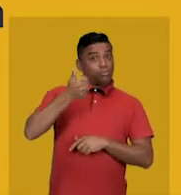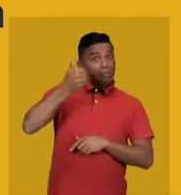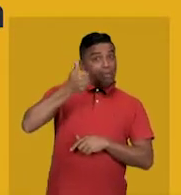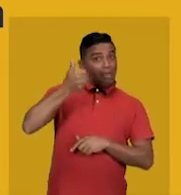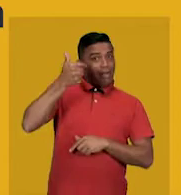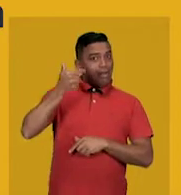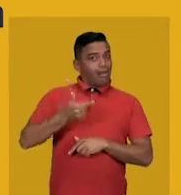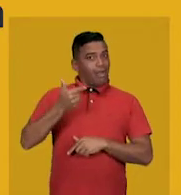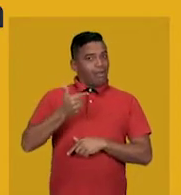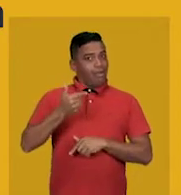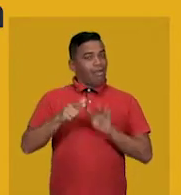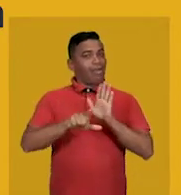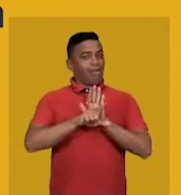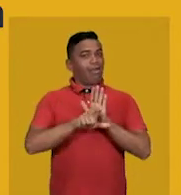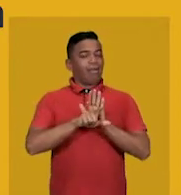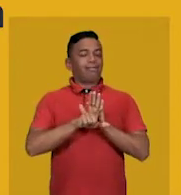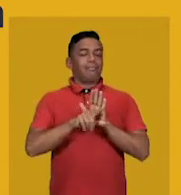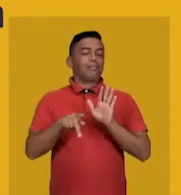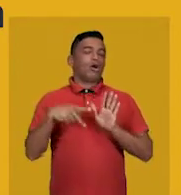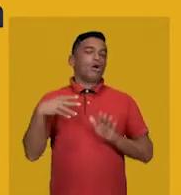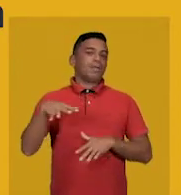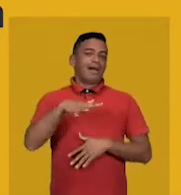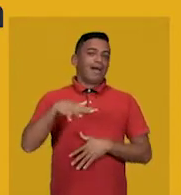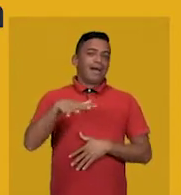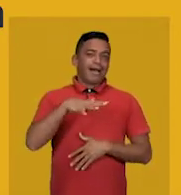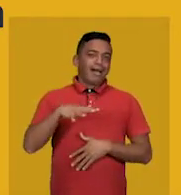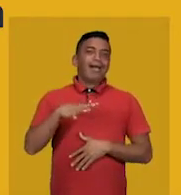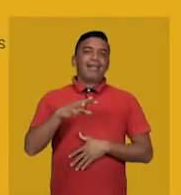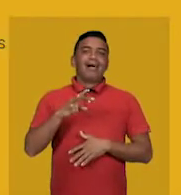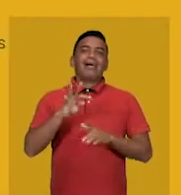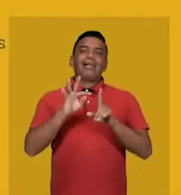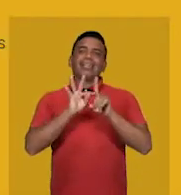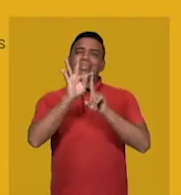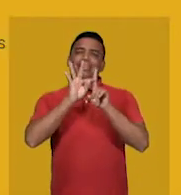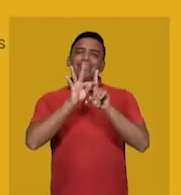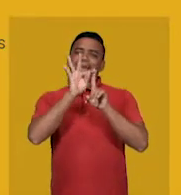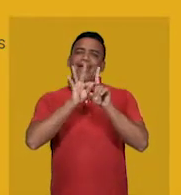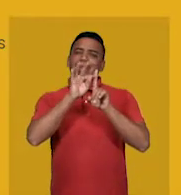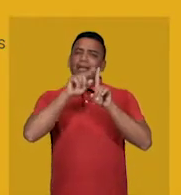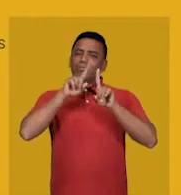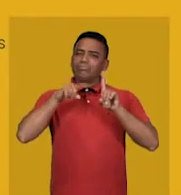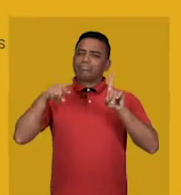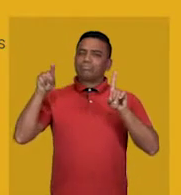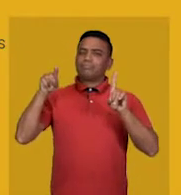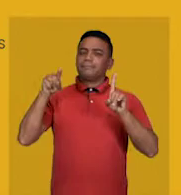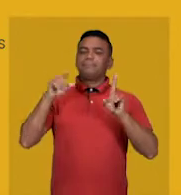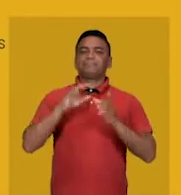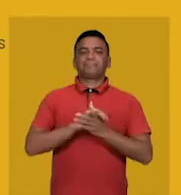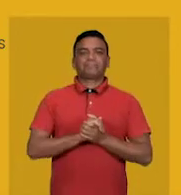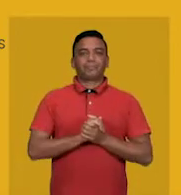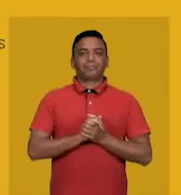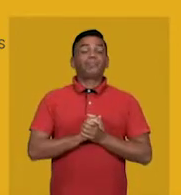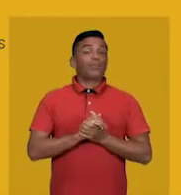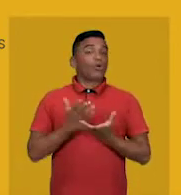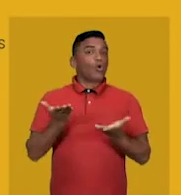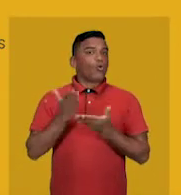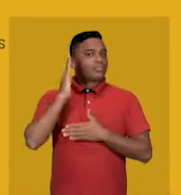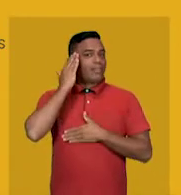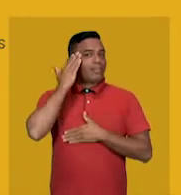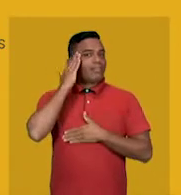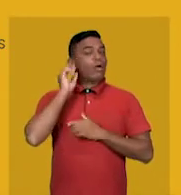termodinâmica, a primeira e a segunda leis da termodinâmica. O que será visto na aula de hoje? Nós iremos entender o